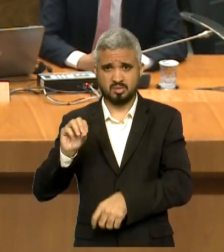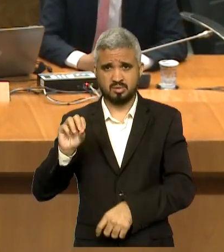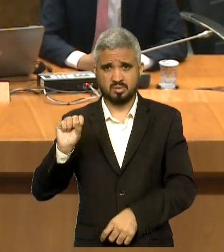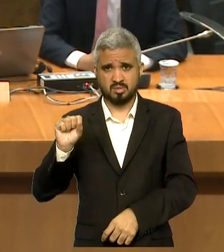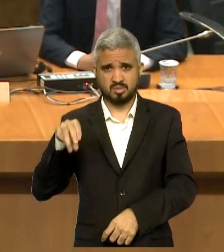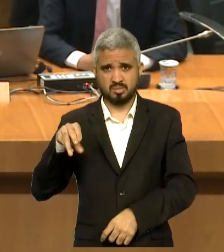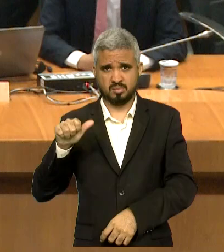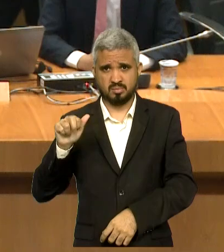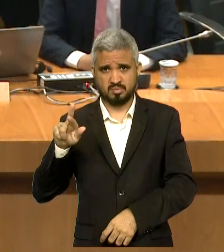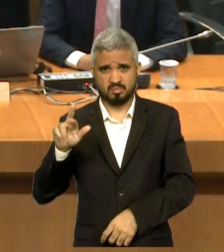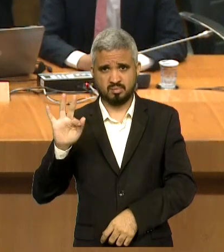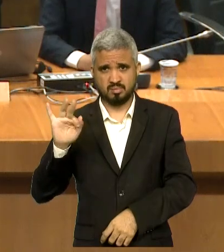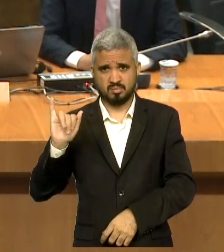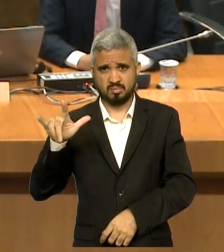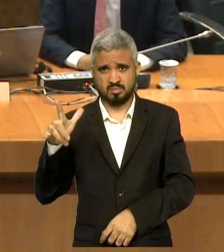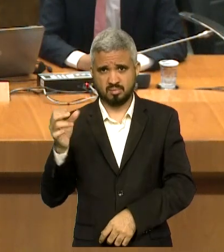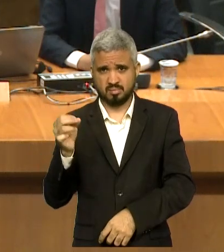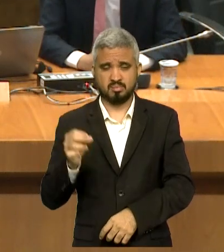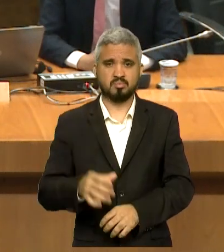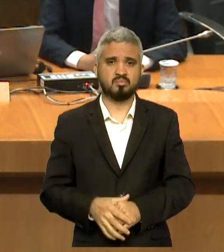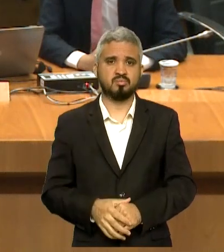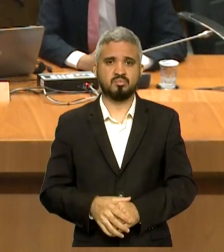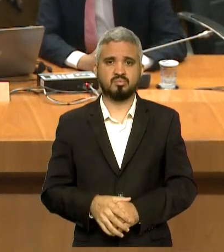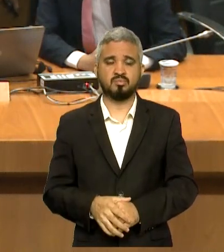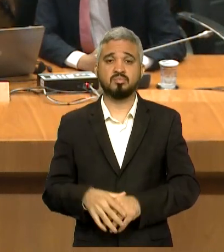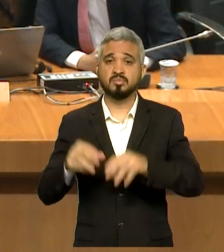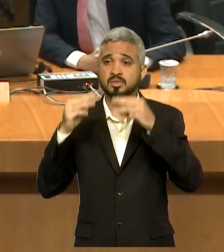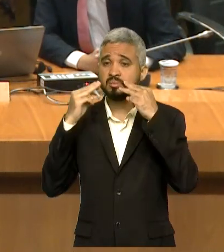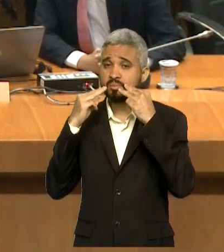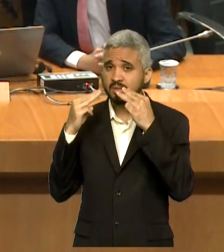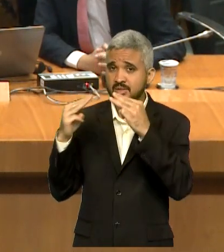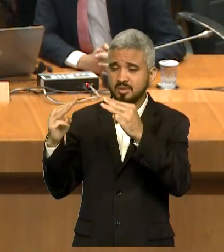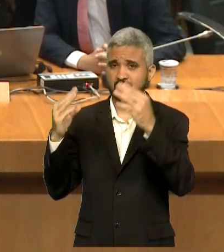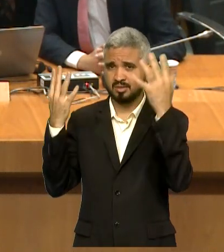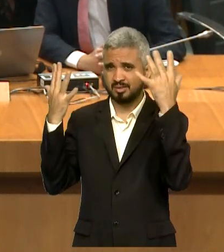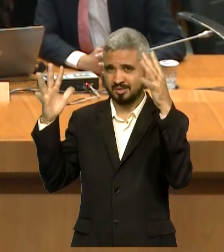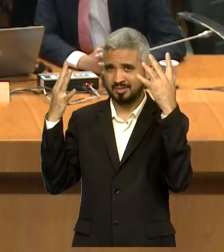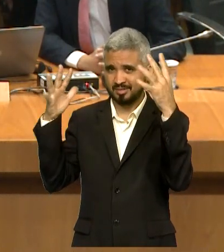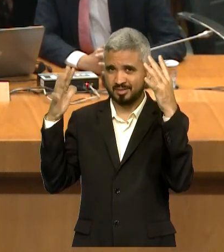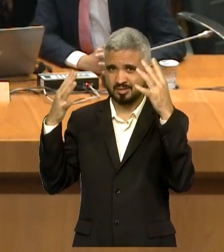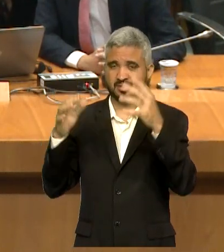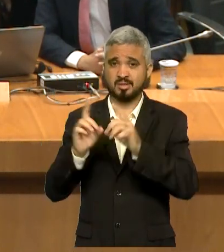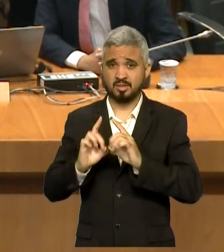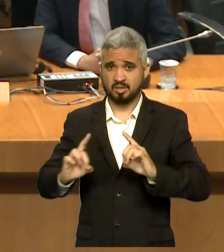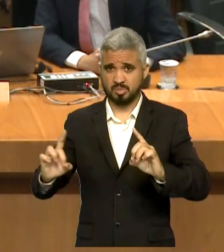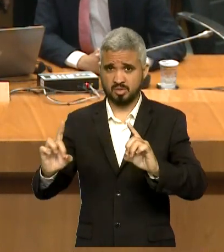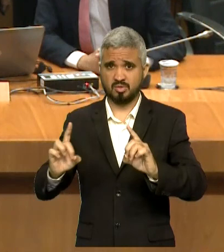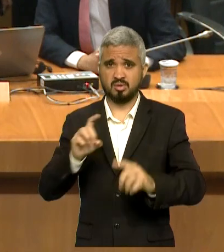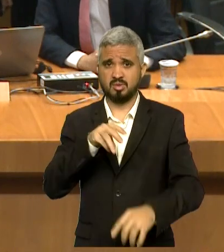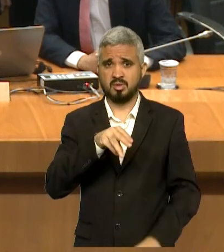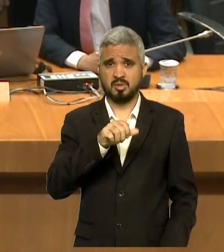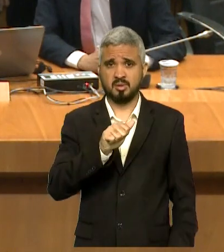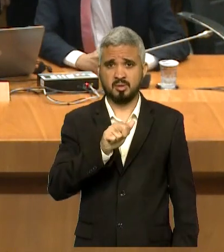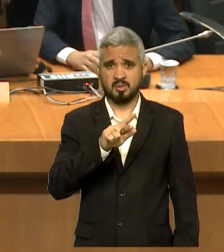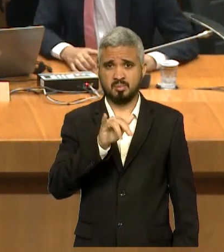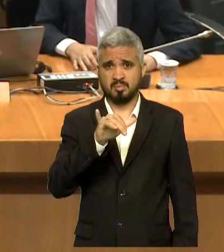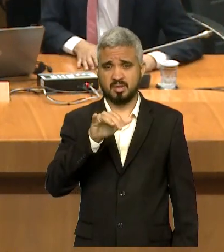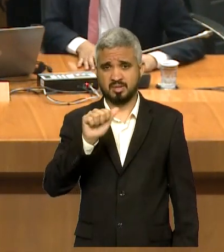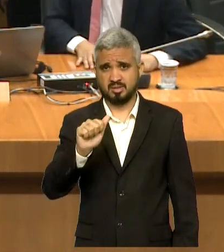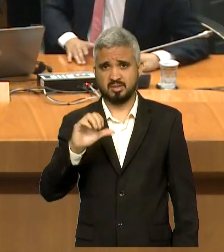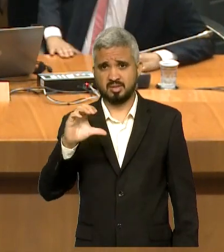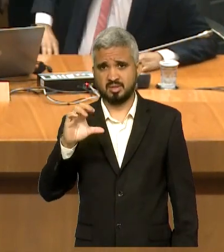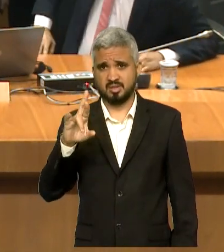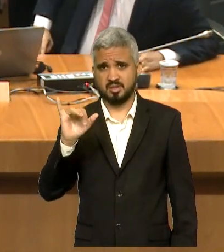solicitando que sejam enviadas mensagens de congratulações e aplausos aos desembargadores Márcia Cristina Coelho